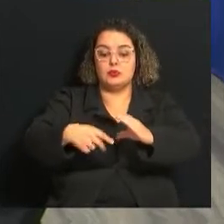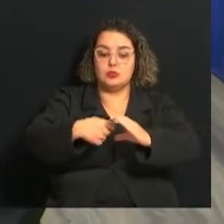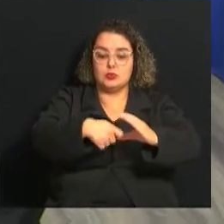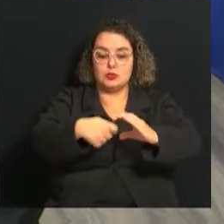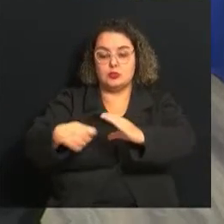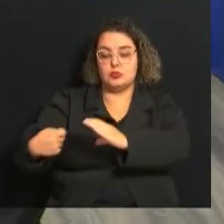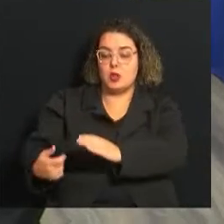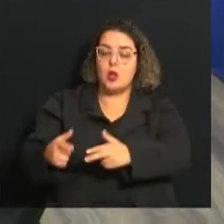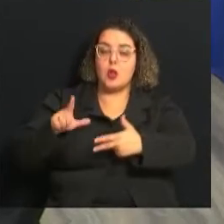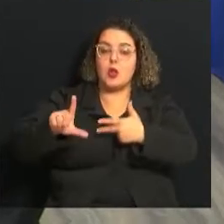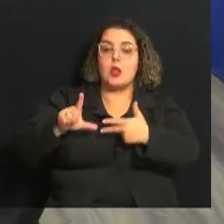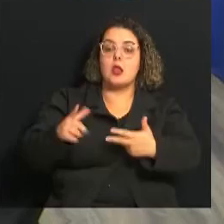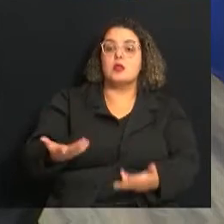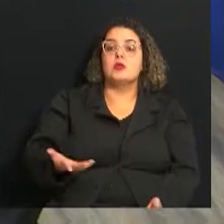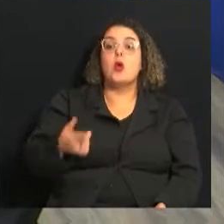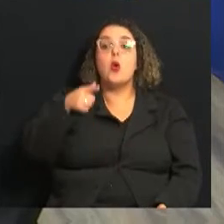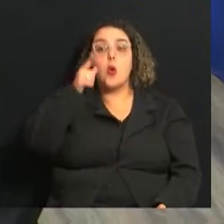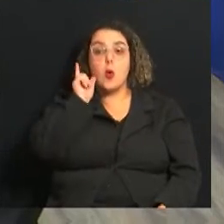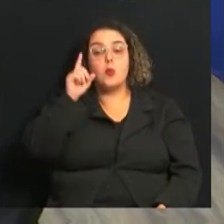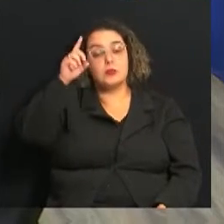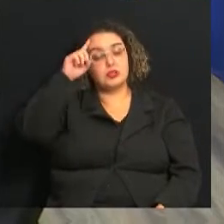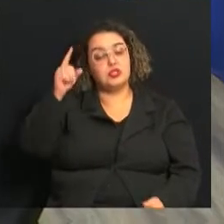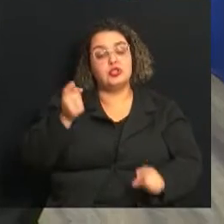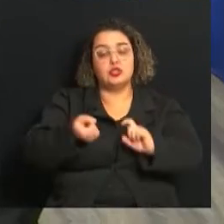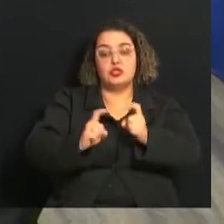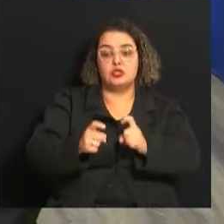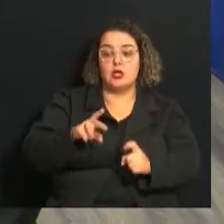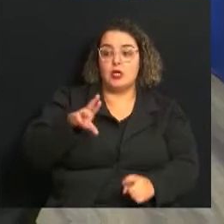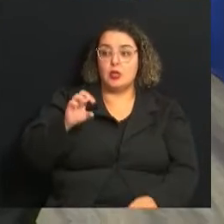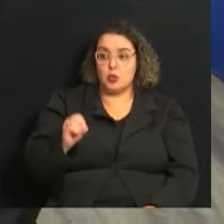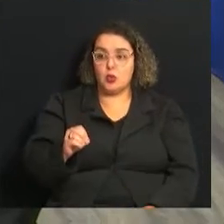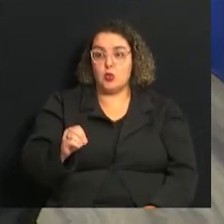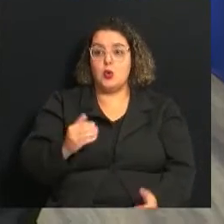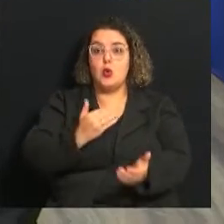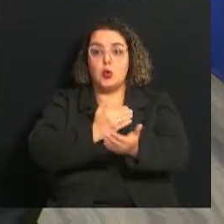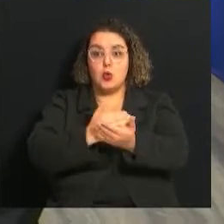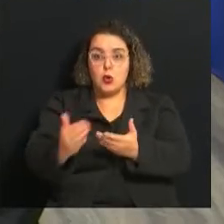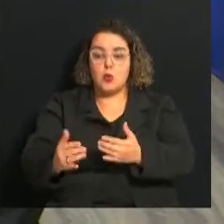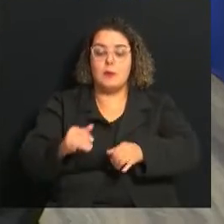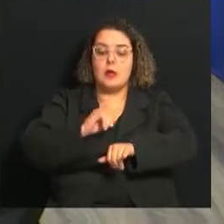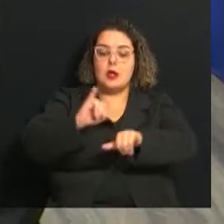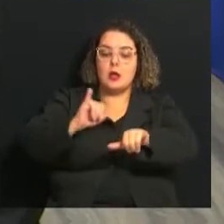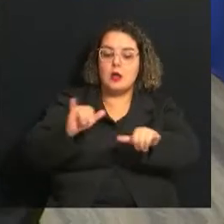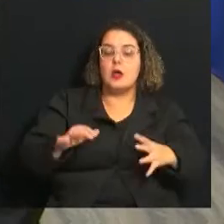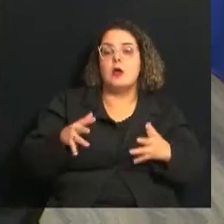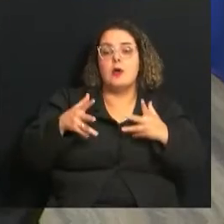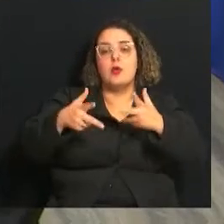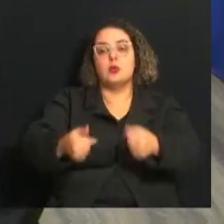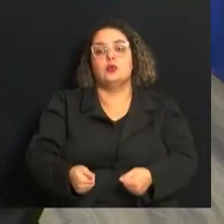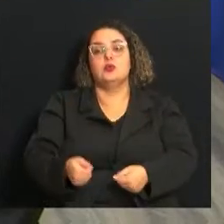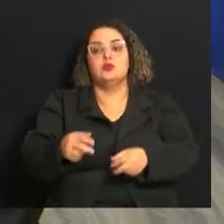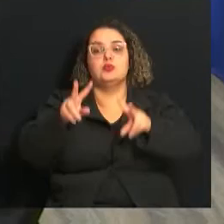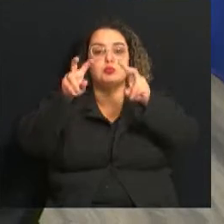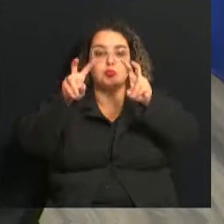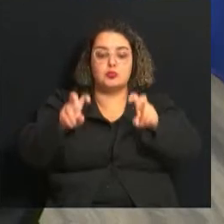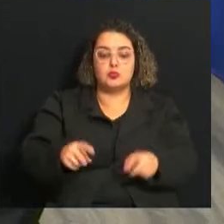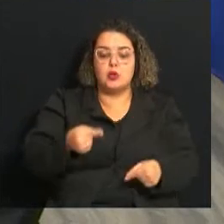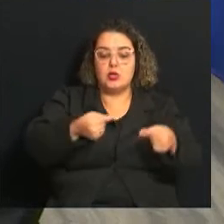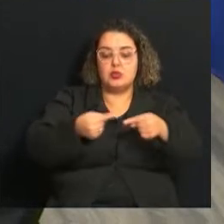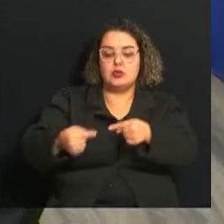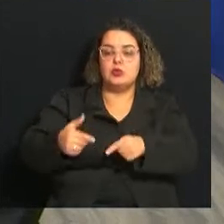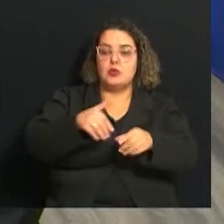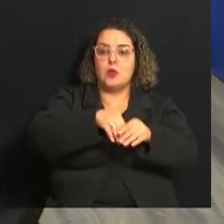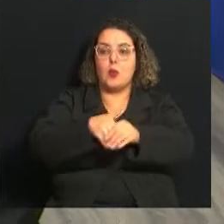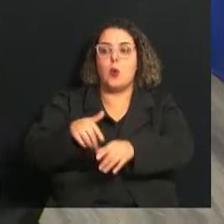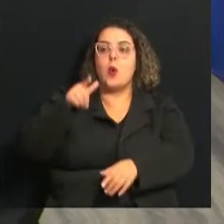Legislativo, até porque ontem foi dia de reunião ordinária, então a gente começa a repercutir aqueles assuntos que foram discutidos e votados